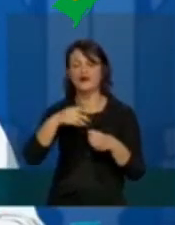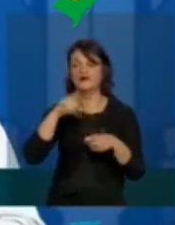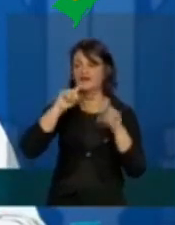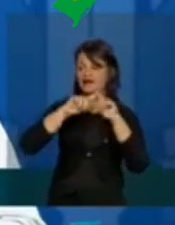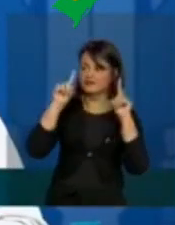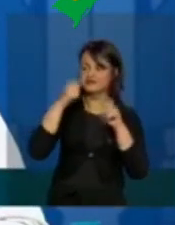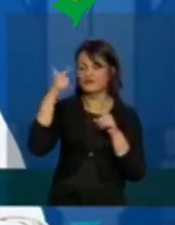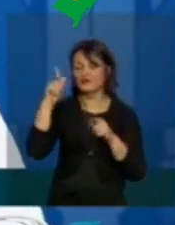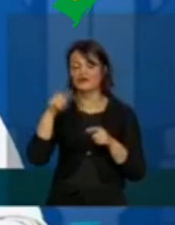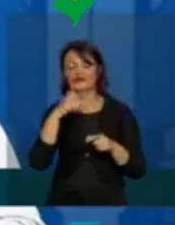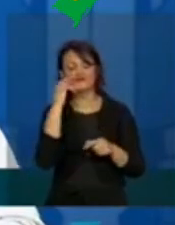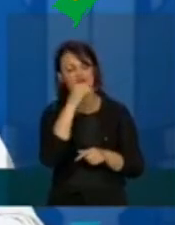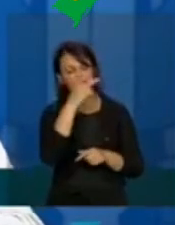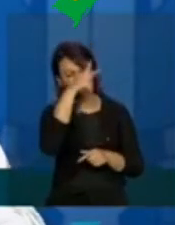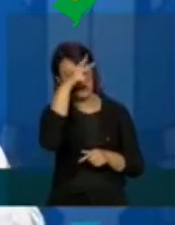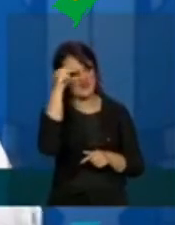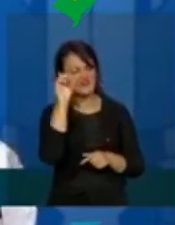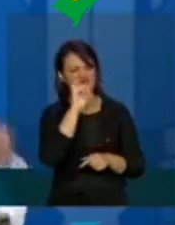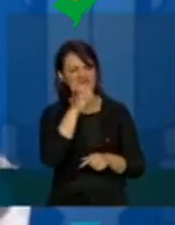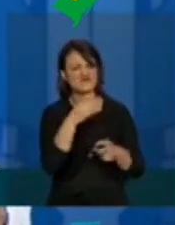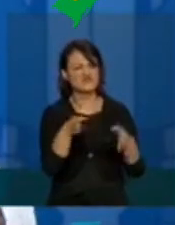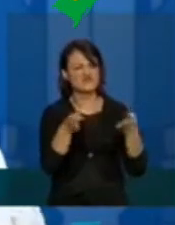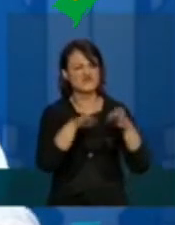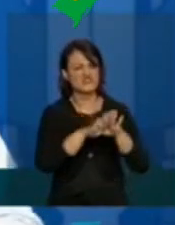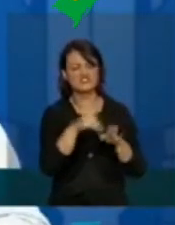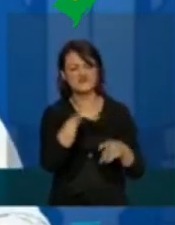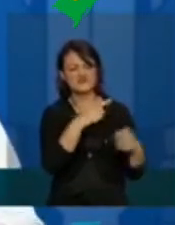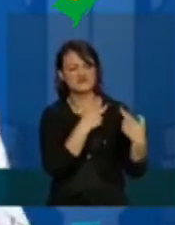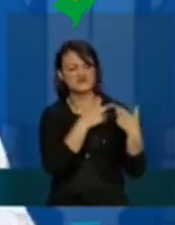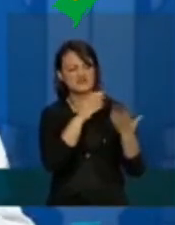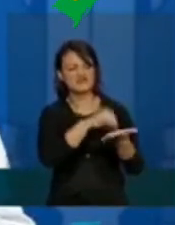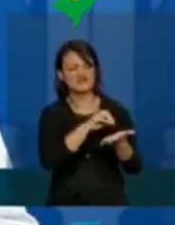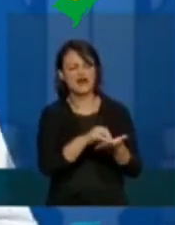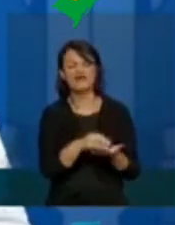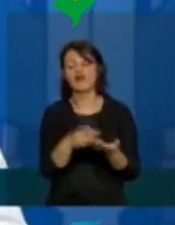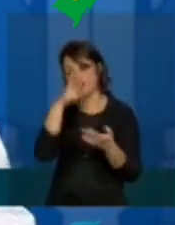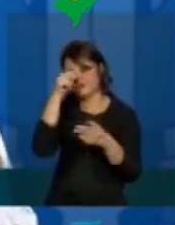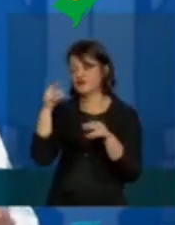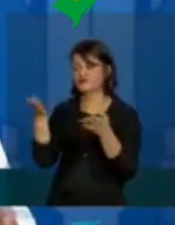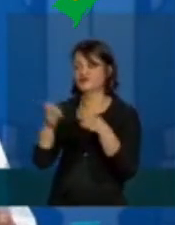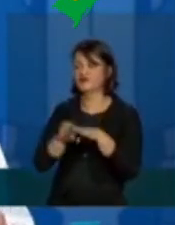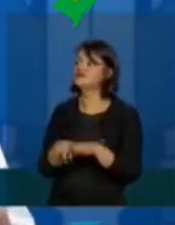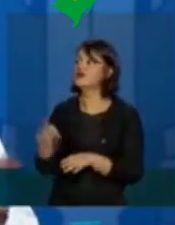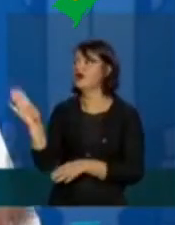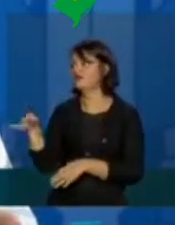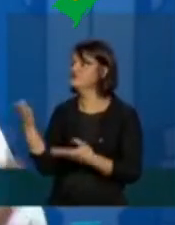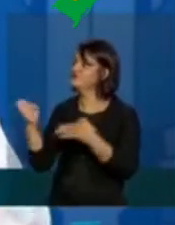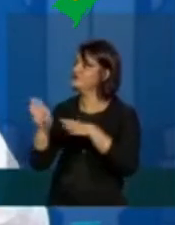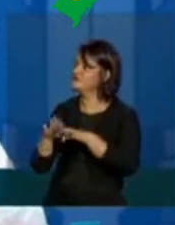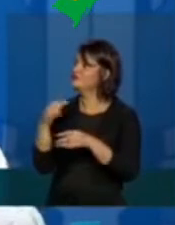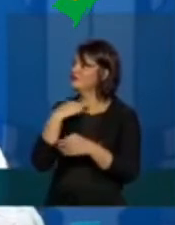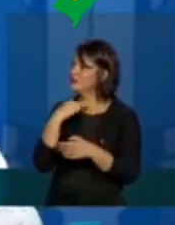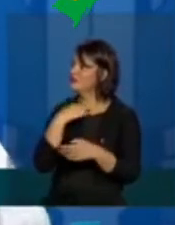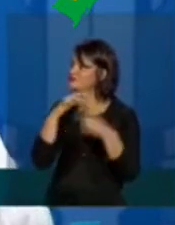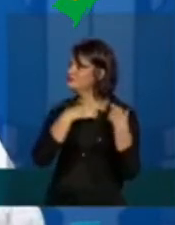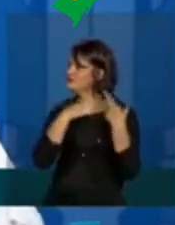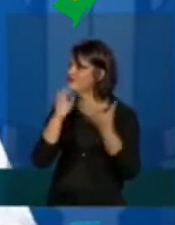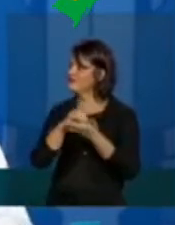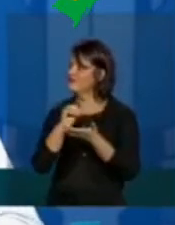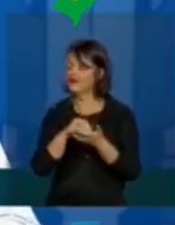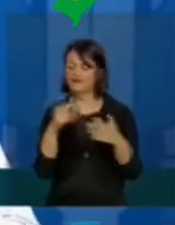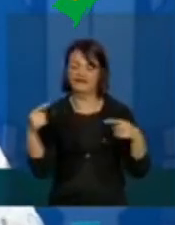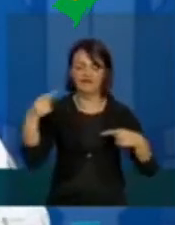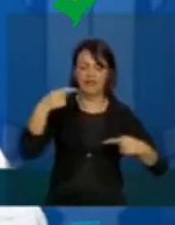o outro que fala para o prefeito, se você não fechar, você é um irresponsável, aí o prefeito fecha, o outro fala, não, você fechou tudo, você também é irresponsável.